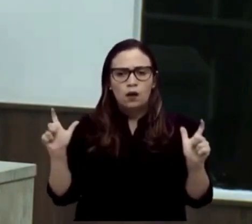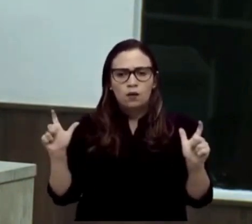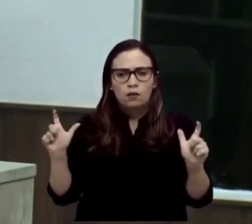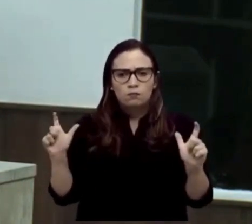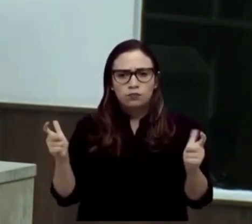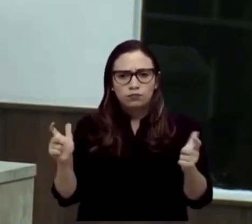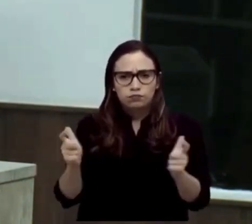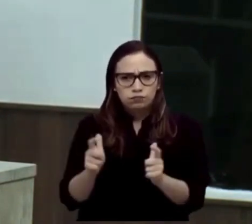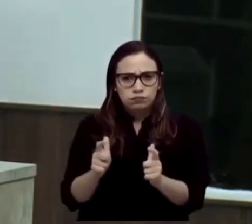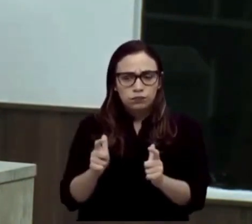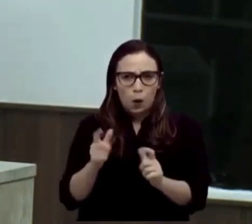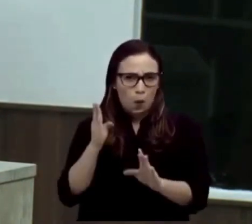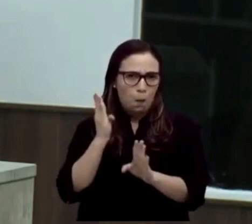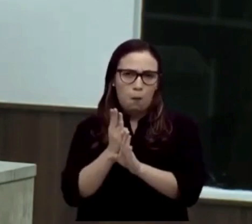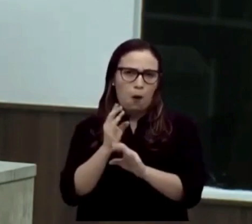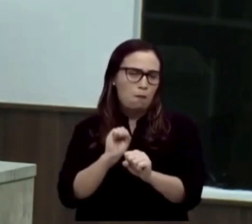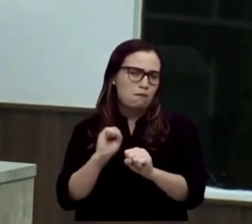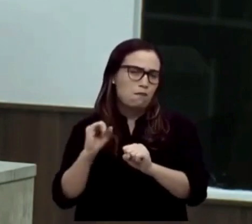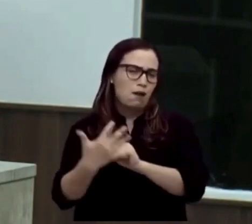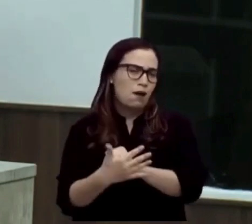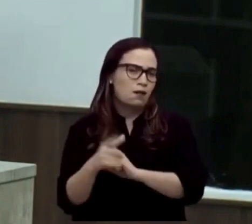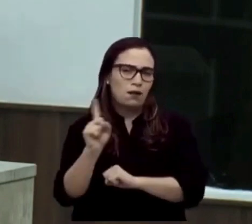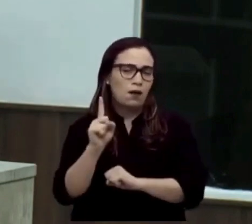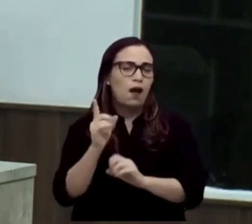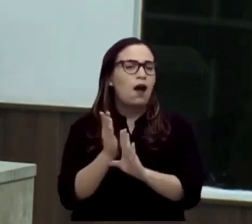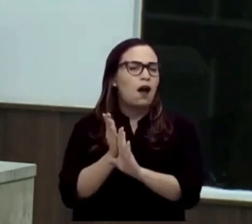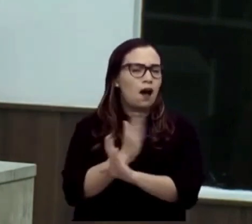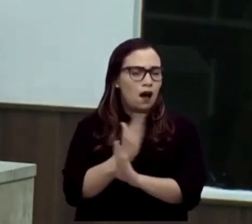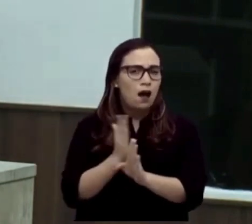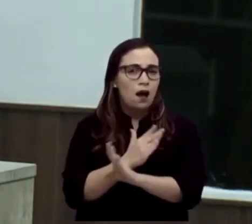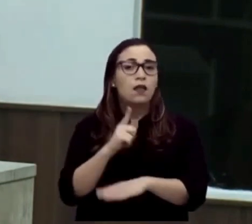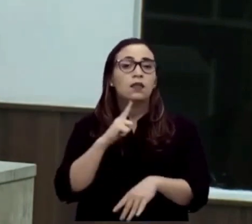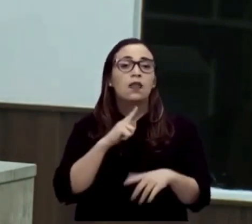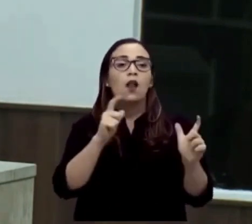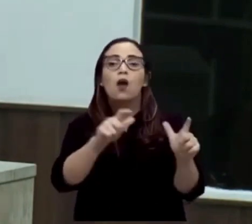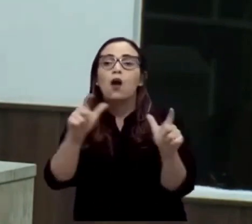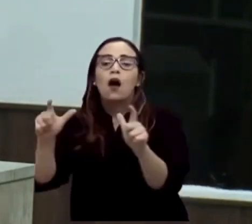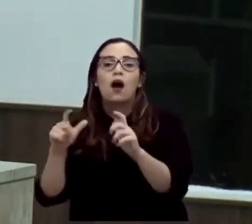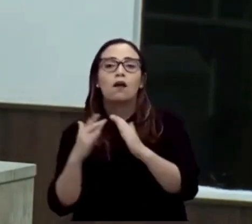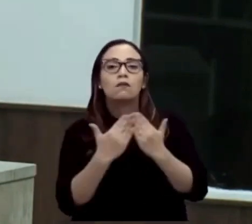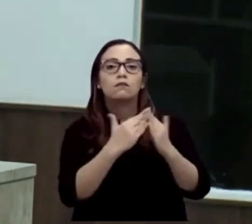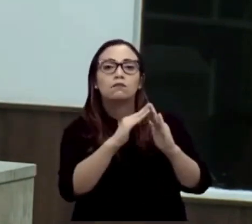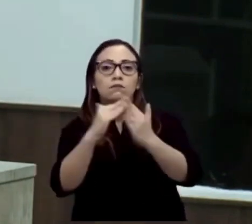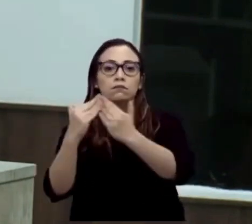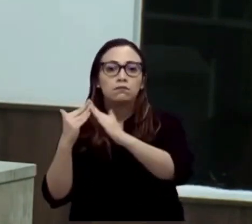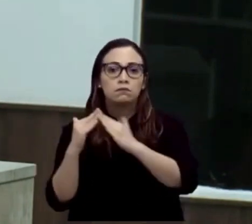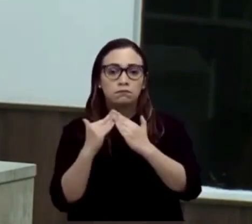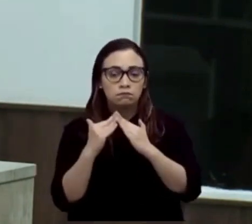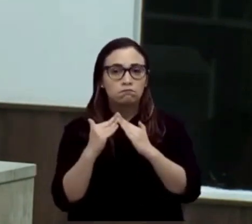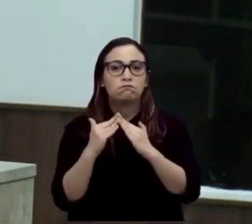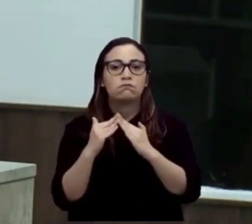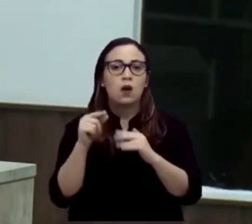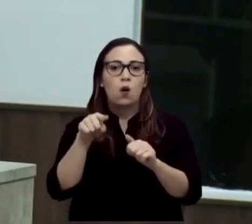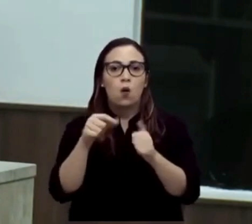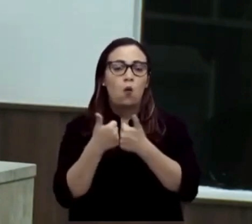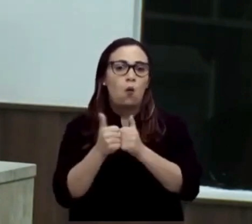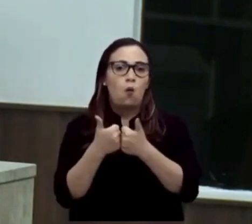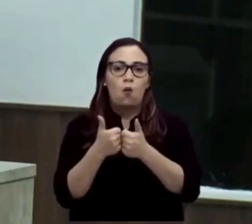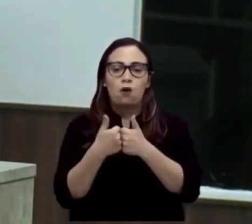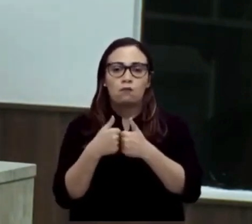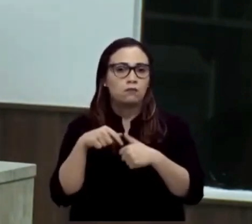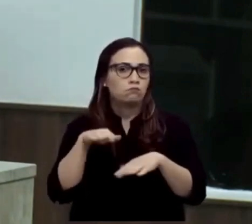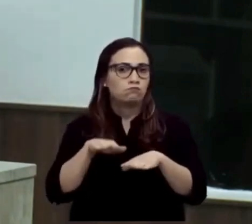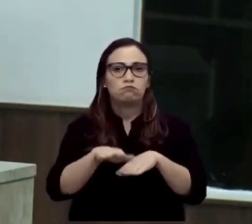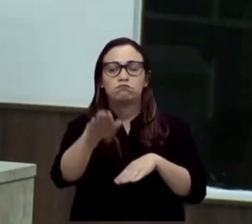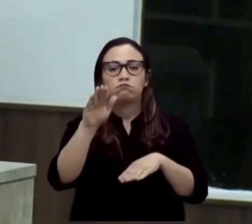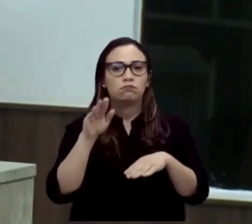antes da pandemia, porque tem periferia que o ônibus nem passa no final de semana, porque na cabeça da gestão municipal,